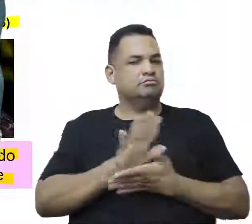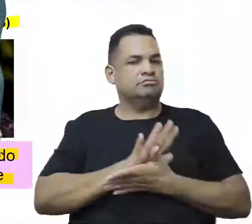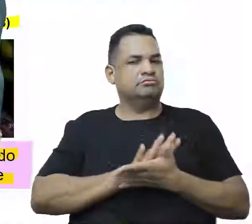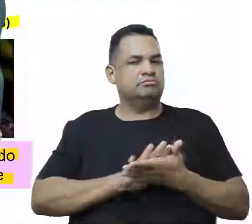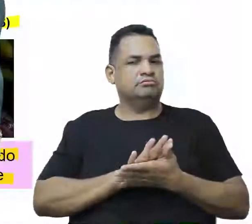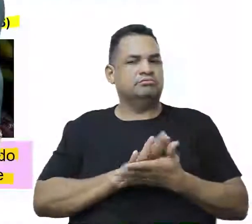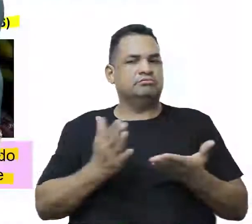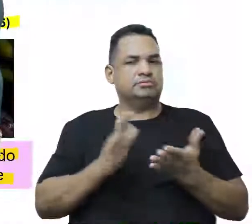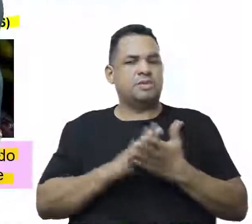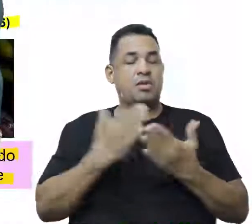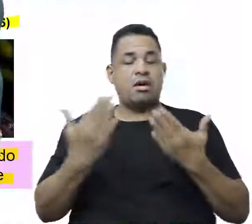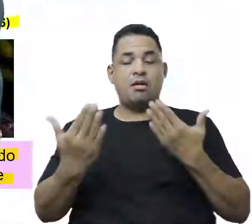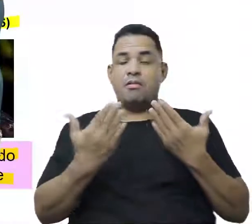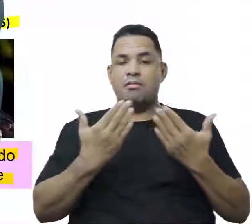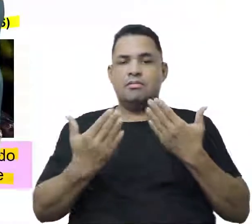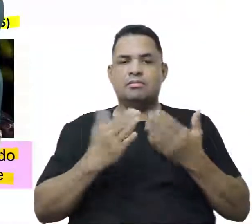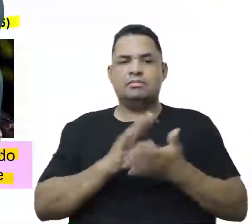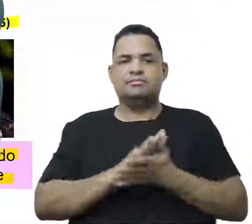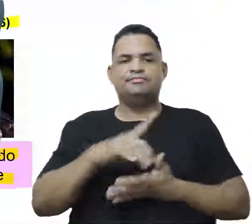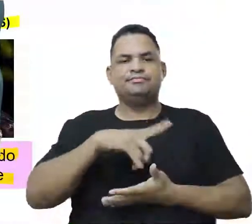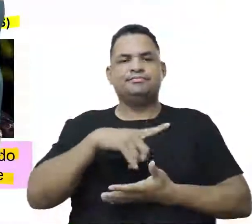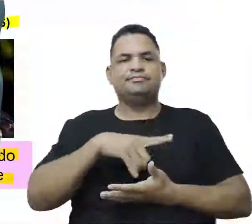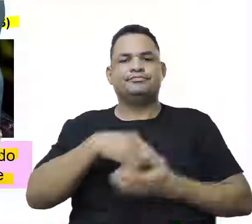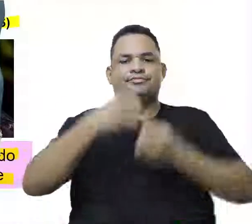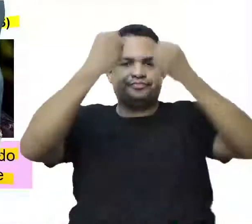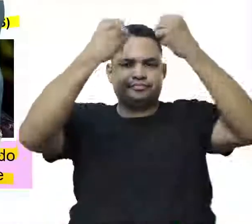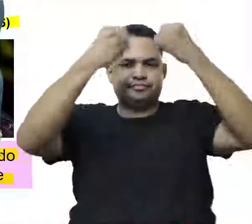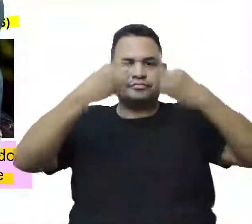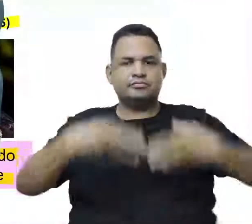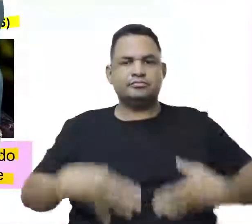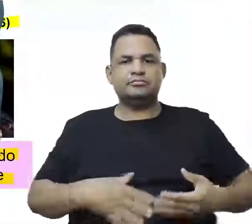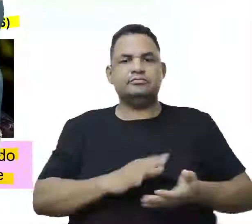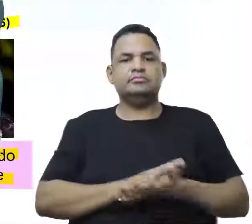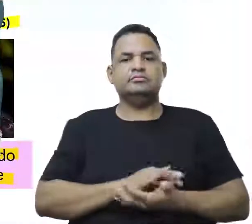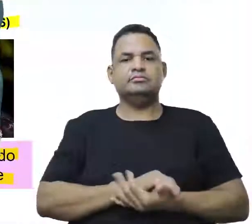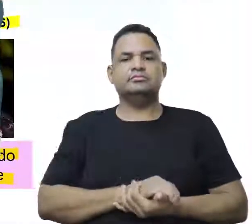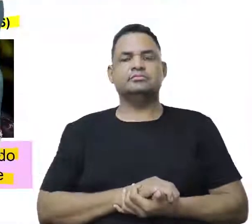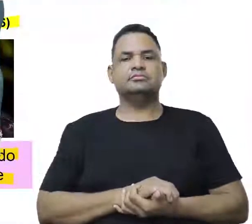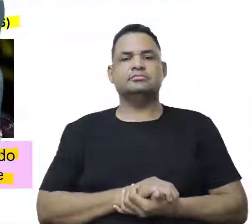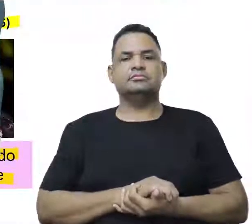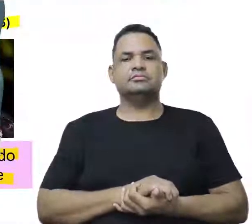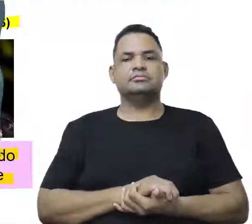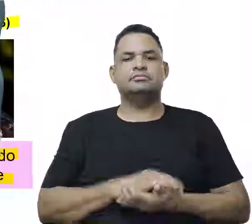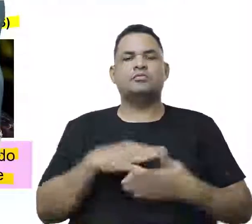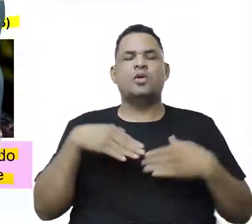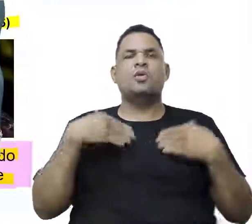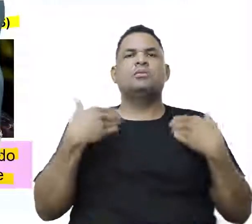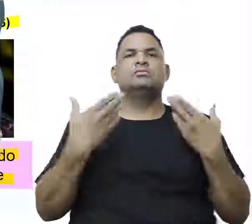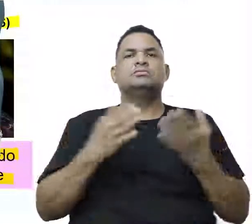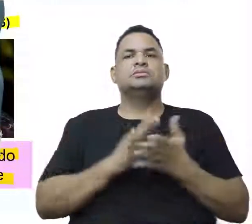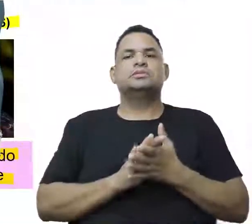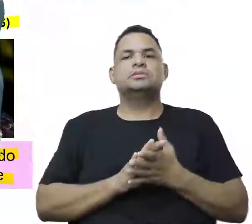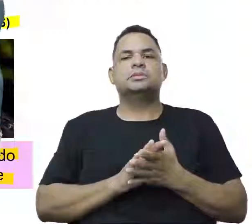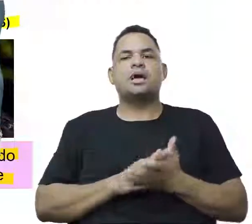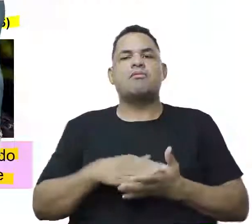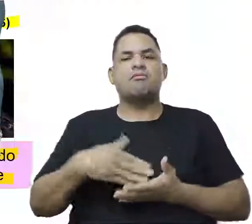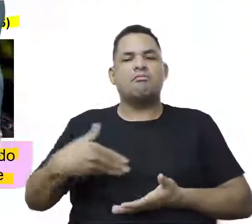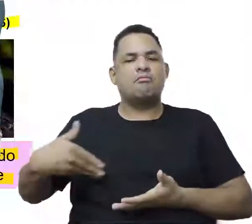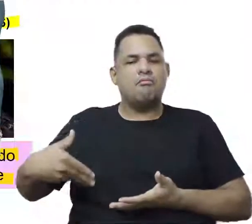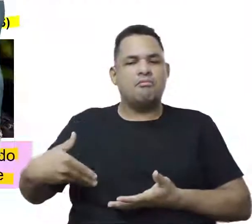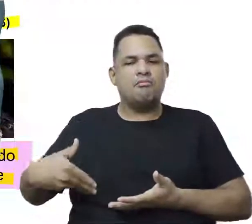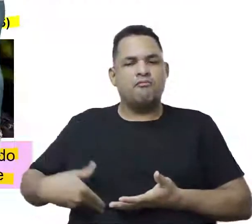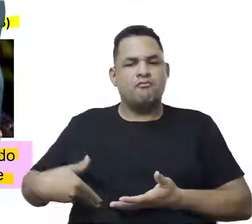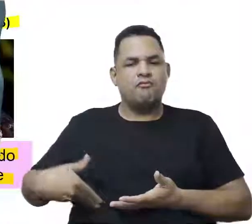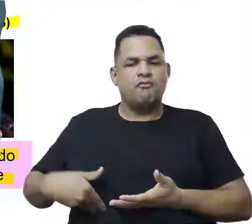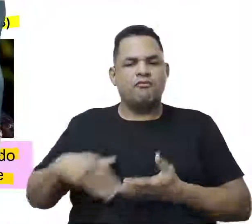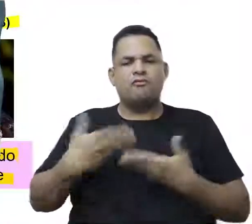mas só um comparativo, né? Mas aí tem uma explicação, né? Ele diz assim, por exemplo, quando você está com fome, né? O instinto, o desejo,